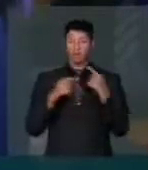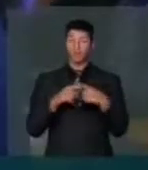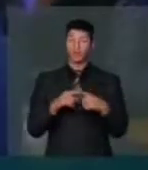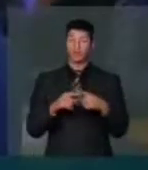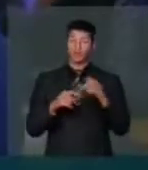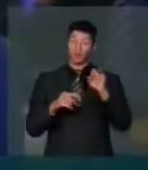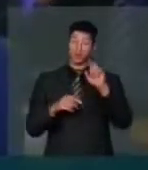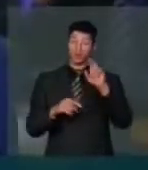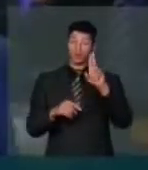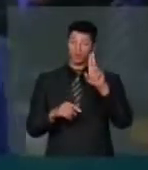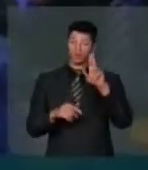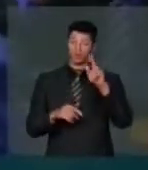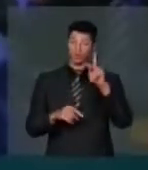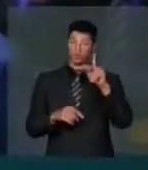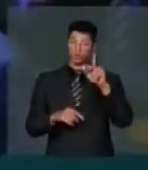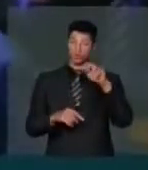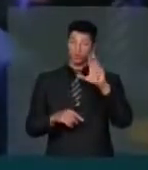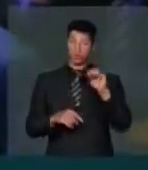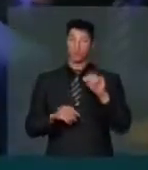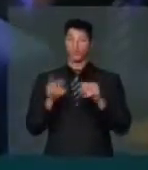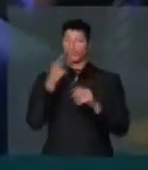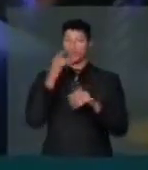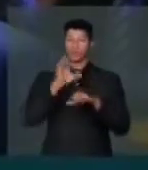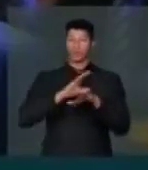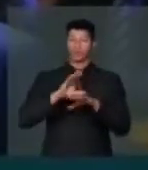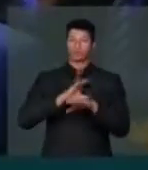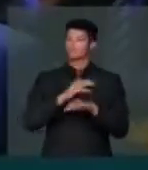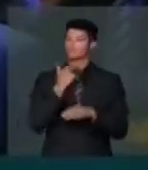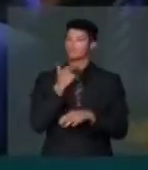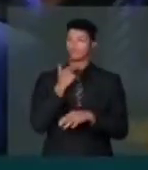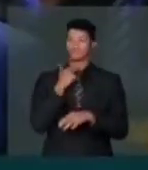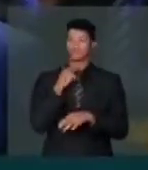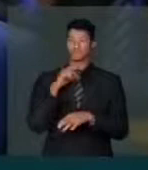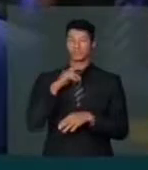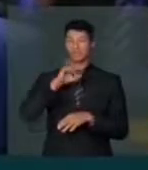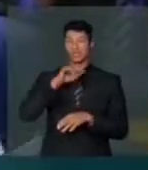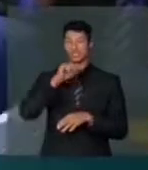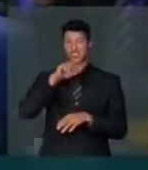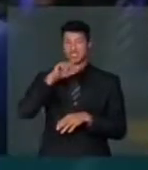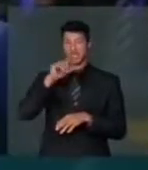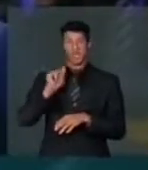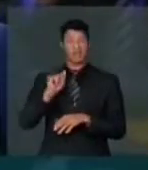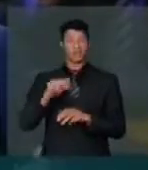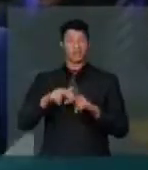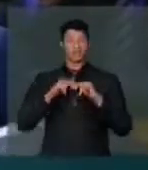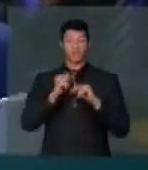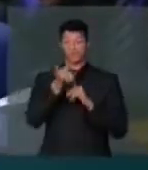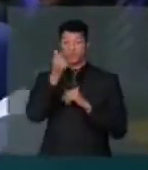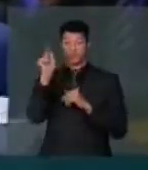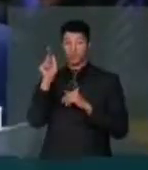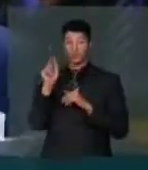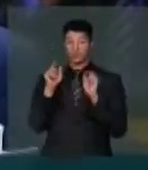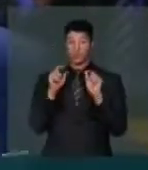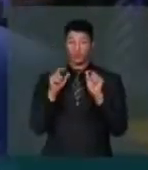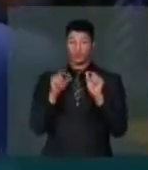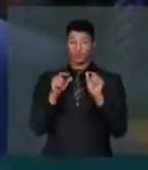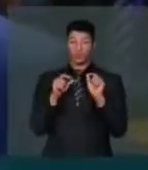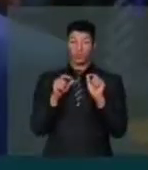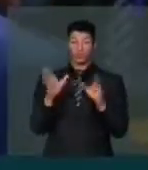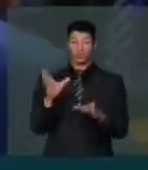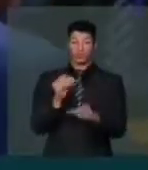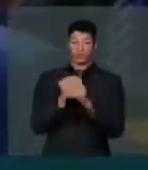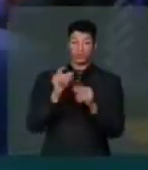o Supremo decidiu que constitucionalmente não se pode ter janela. E por outro lado, o que essa emenda